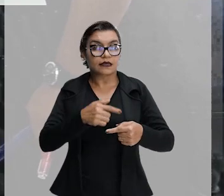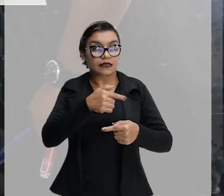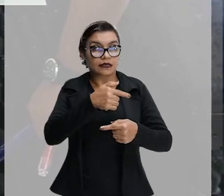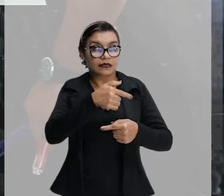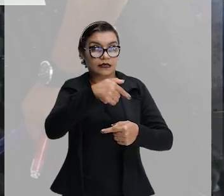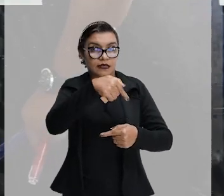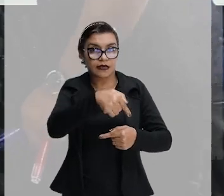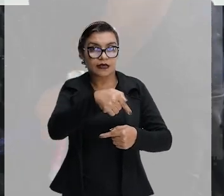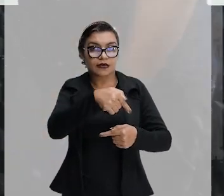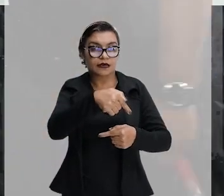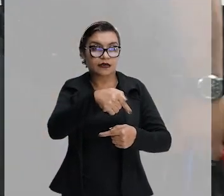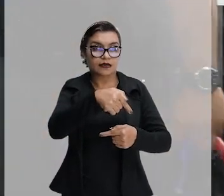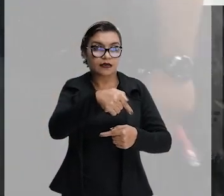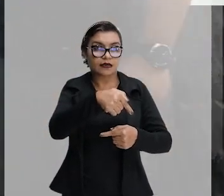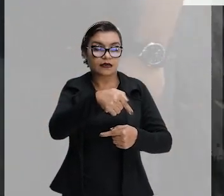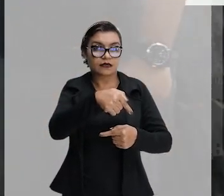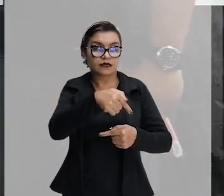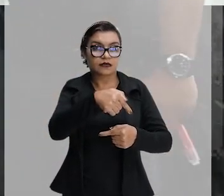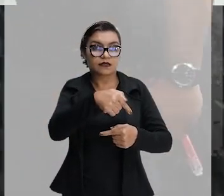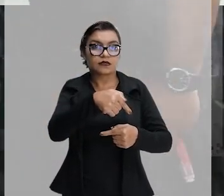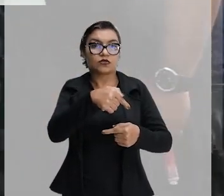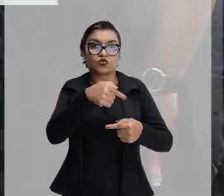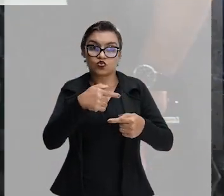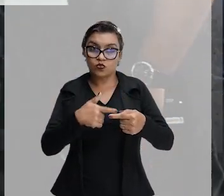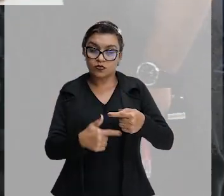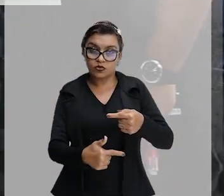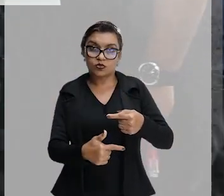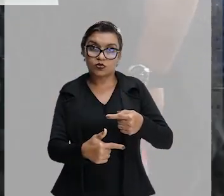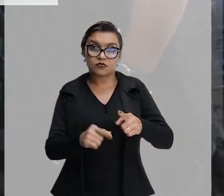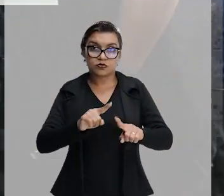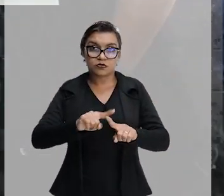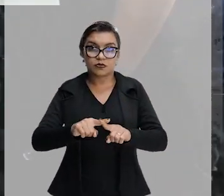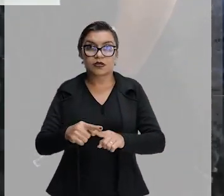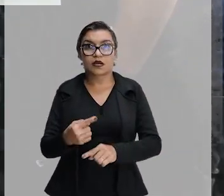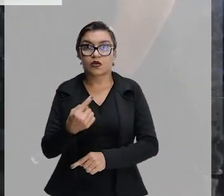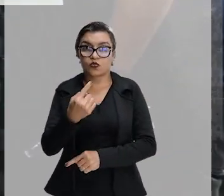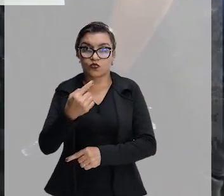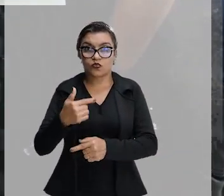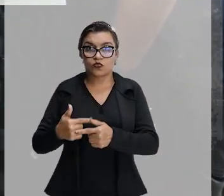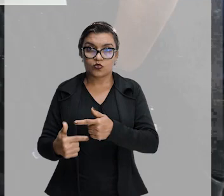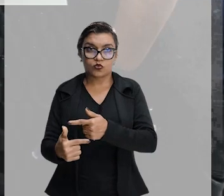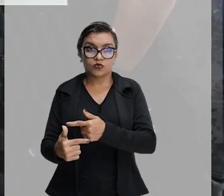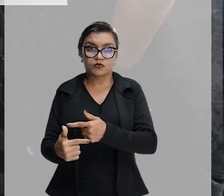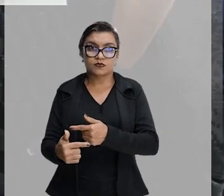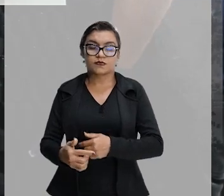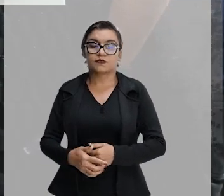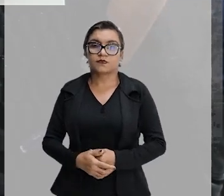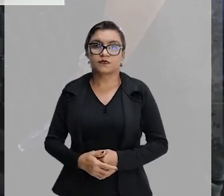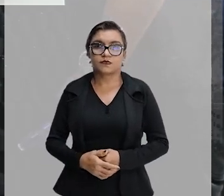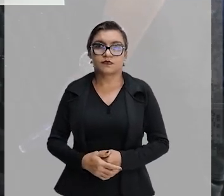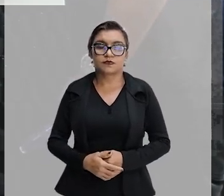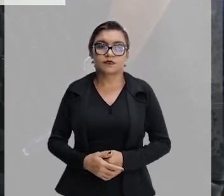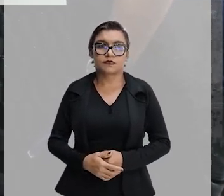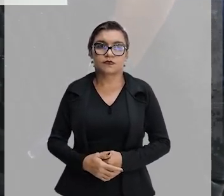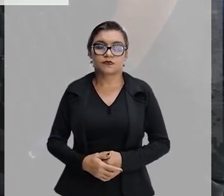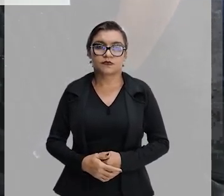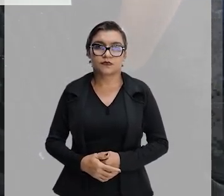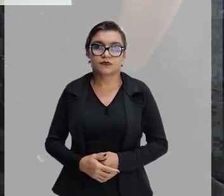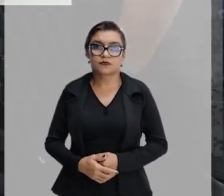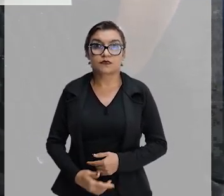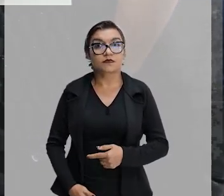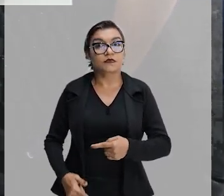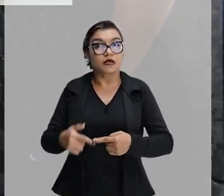multiplicado pelo inverso da segunda, que é de baixo, né? Que é meio. Então, vai ficar Q sobre